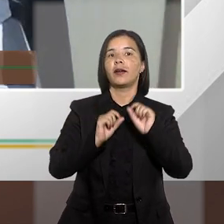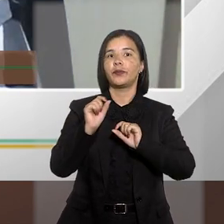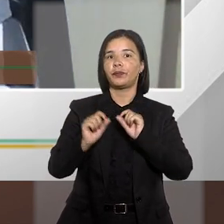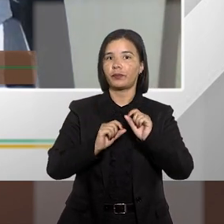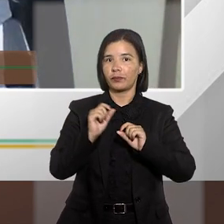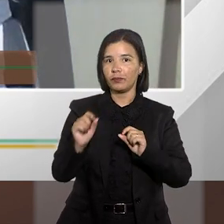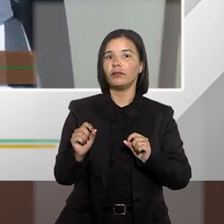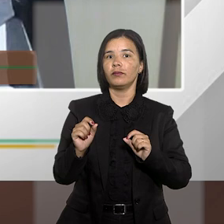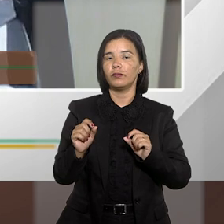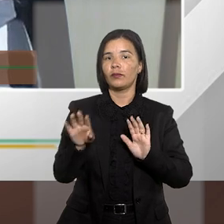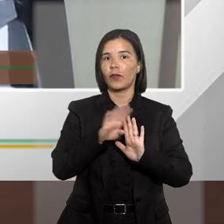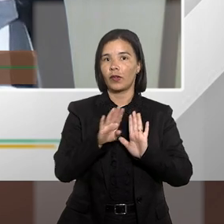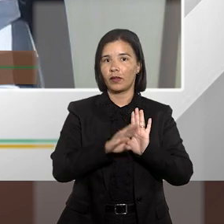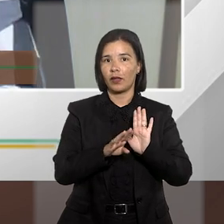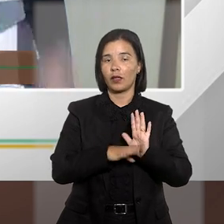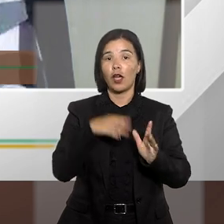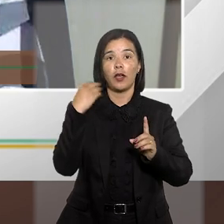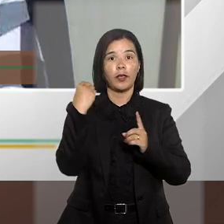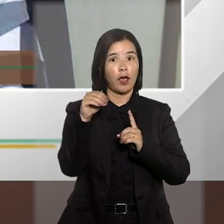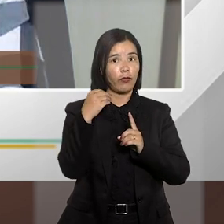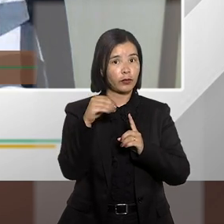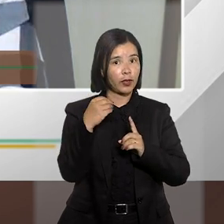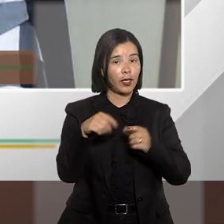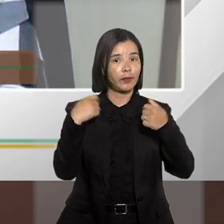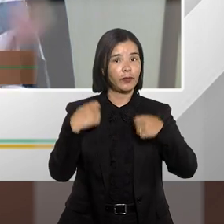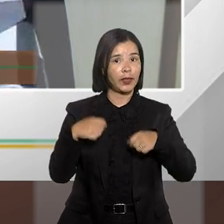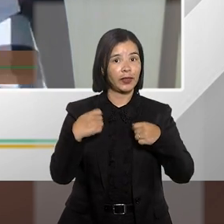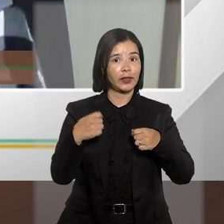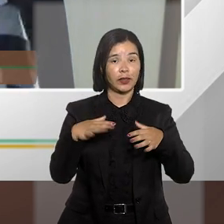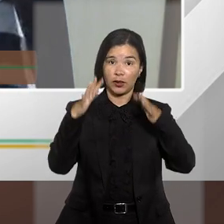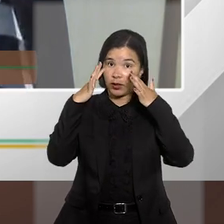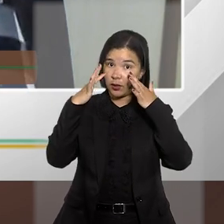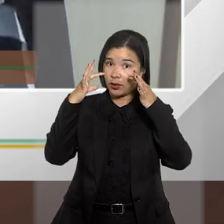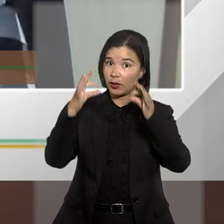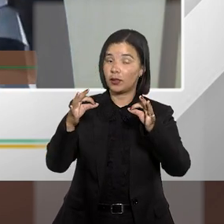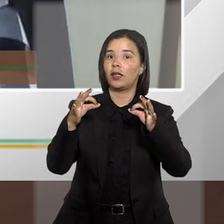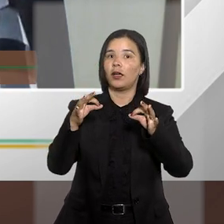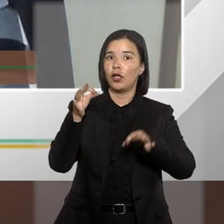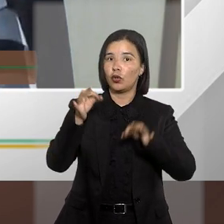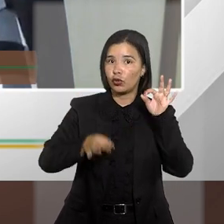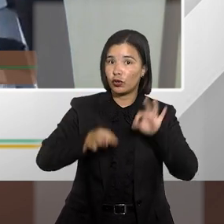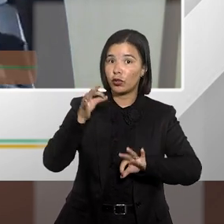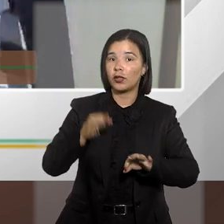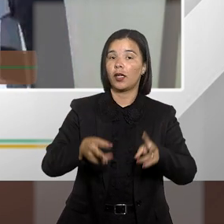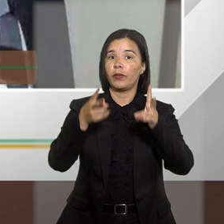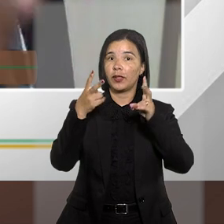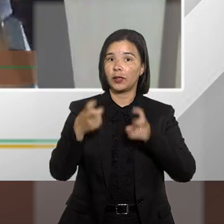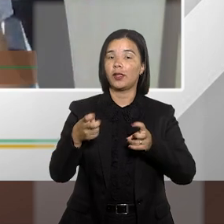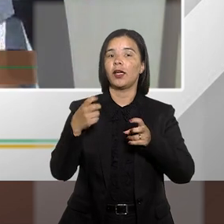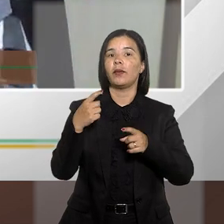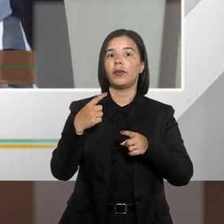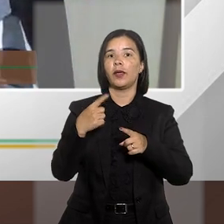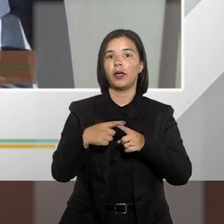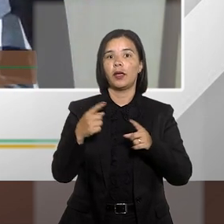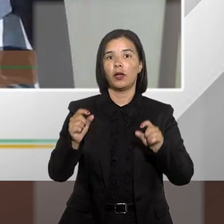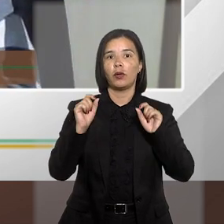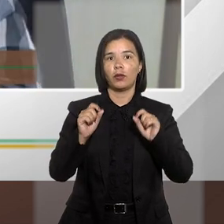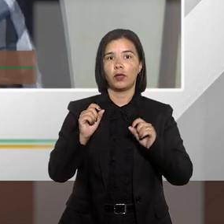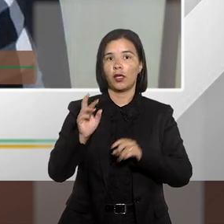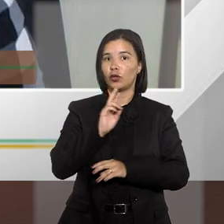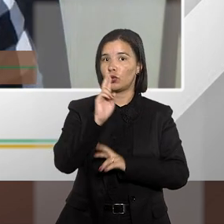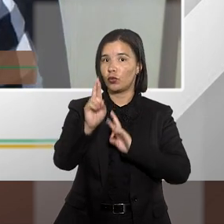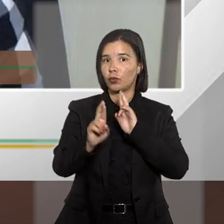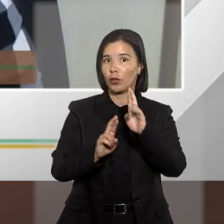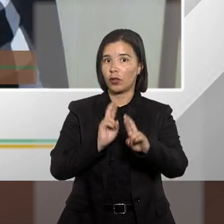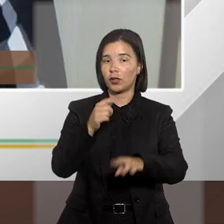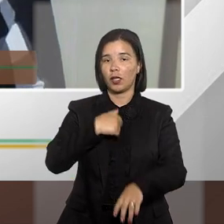por um segmento que é vulnerável e que precisa ser assistido, e o judiciário reconhece que é necessário essa assistência e logo dá resposta.